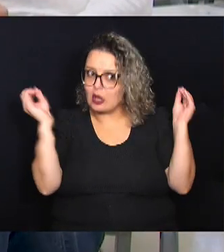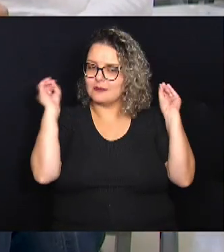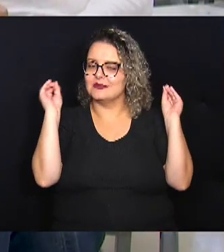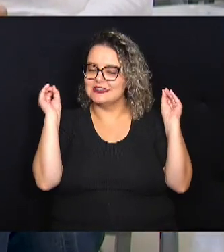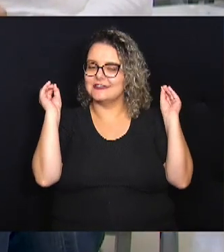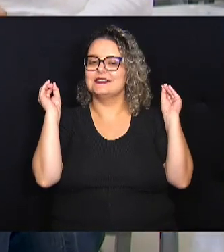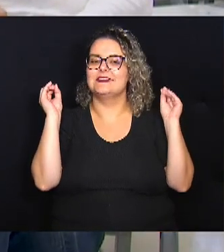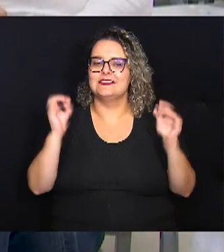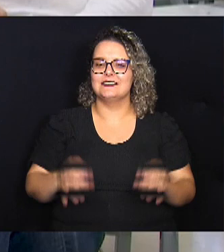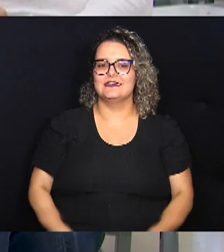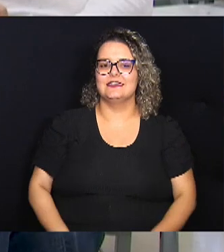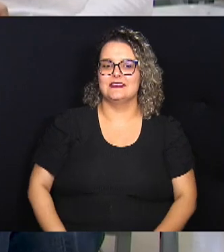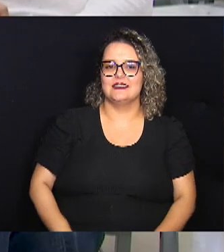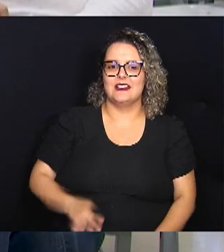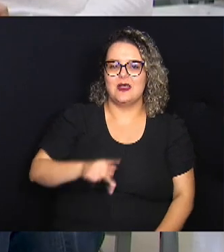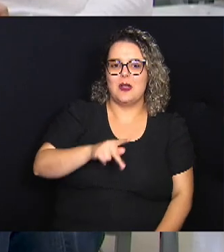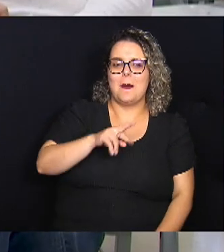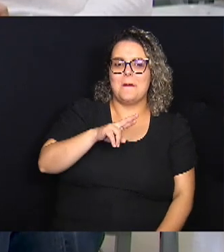Preteou o olho da